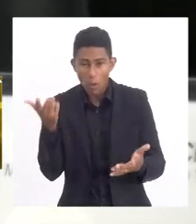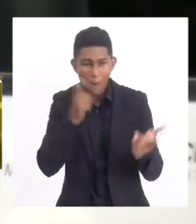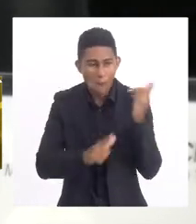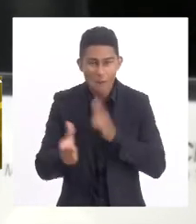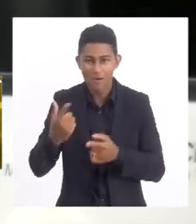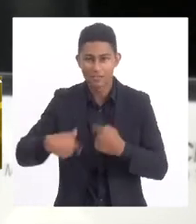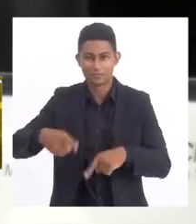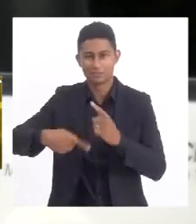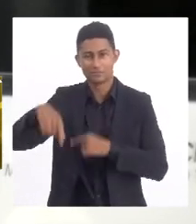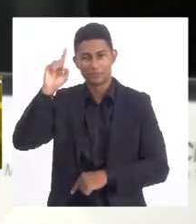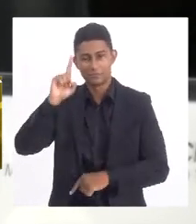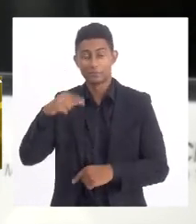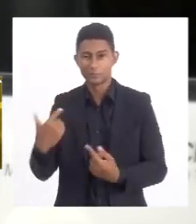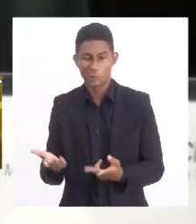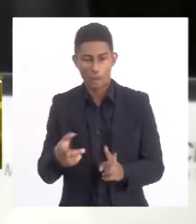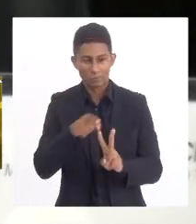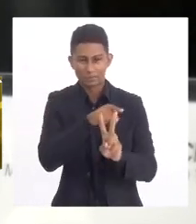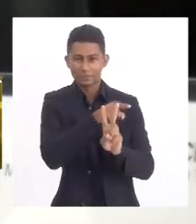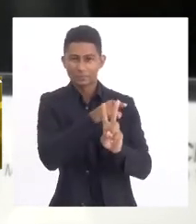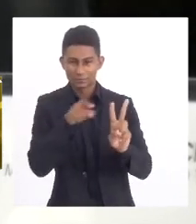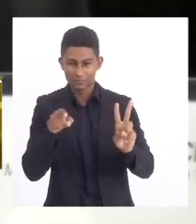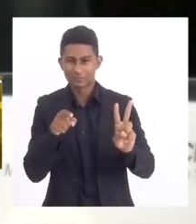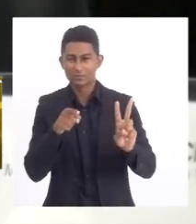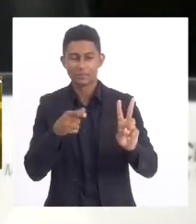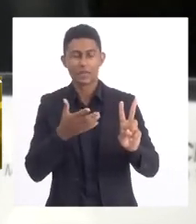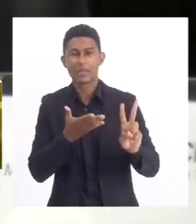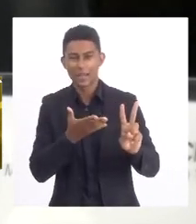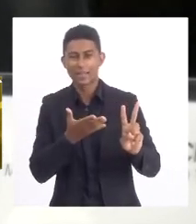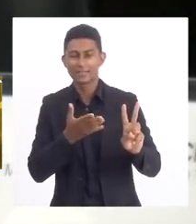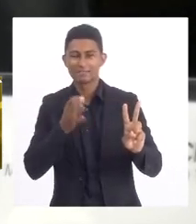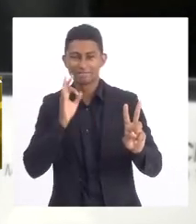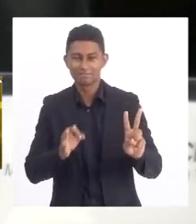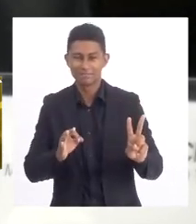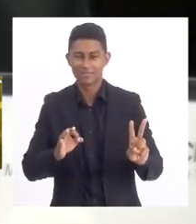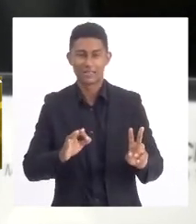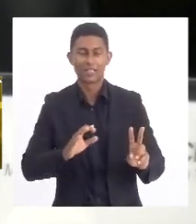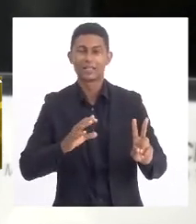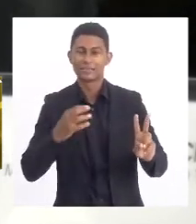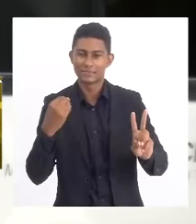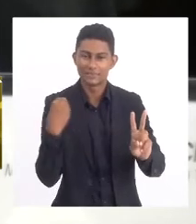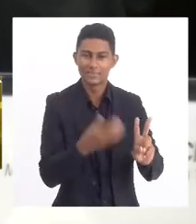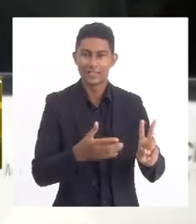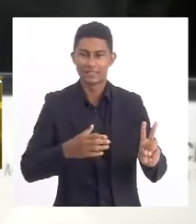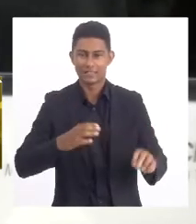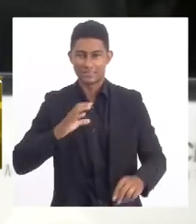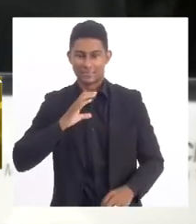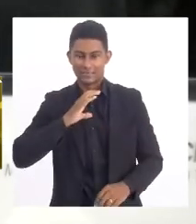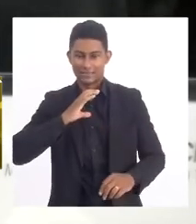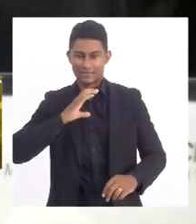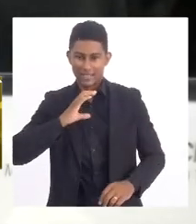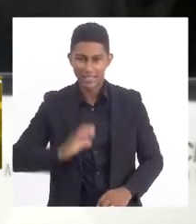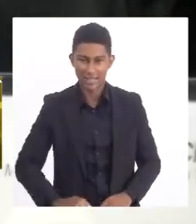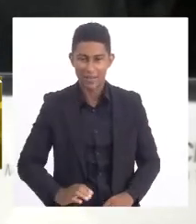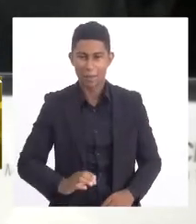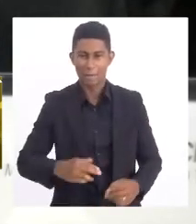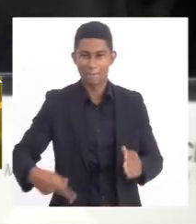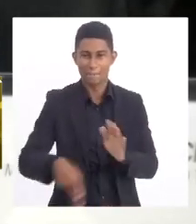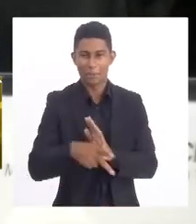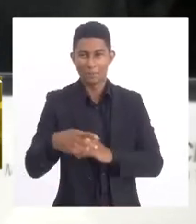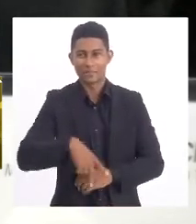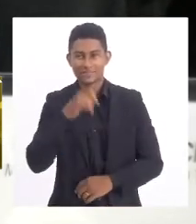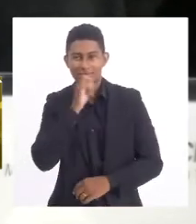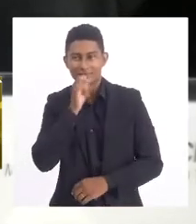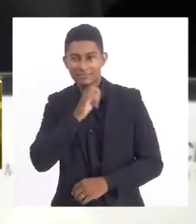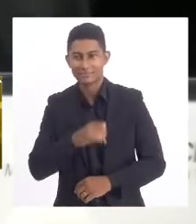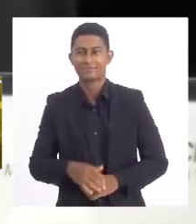a esses dois brasileiros homenagem que hoje se torna um cidadão Fluminense com esse nome nem presidente que ela cidadão cidadão o